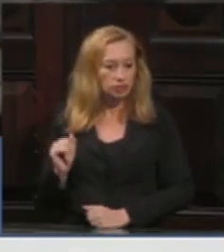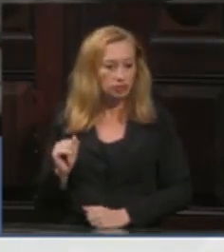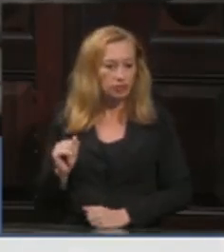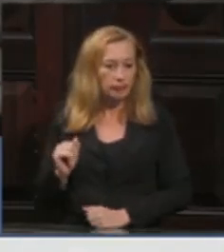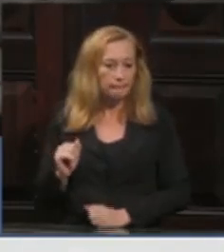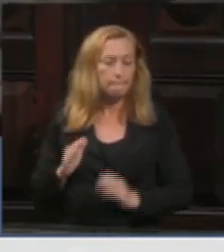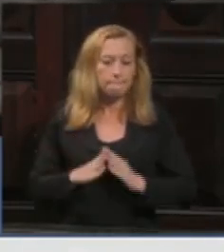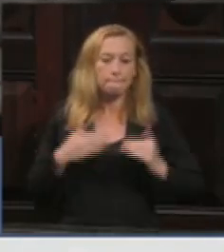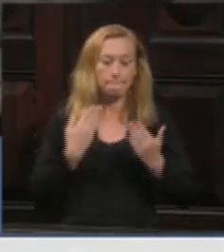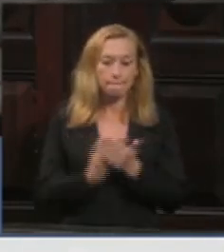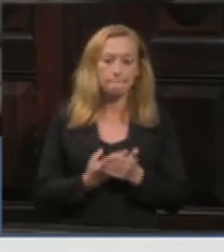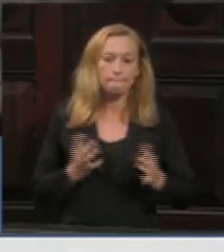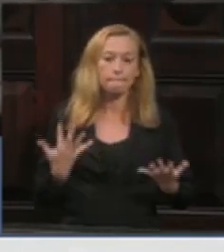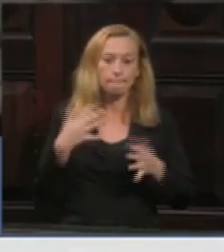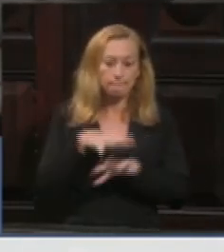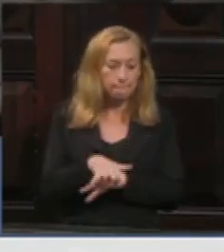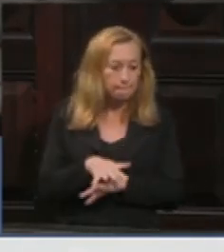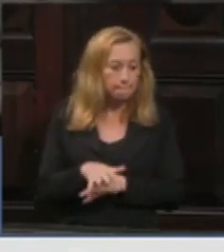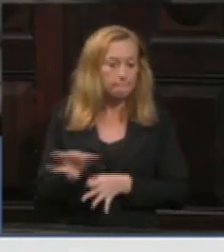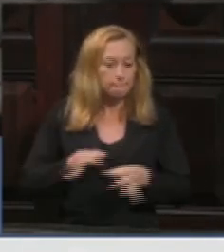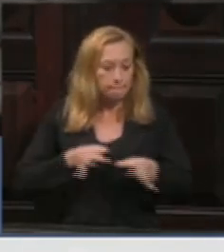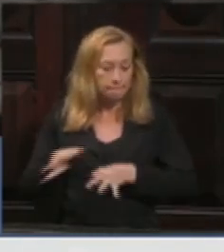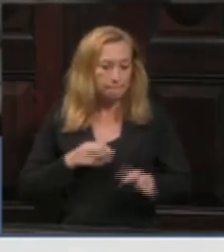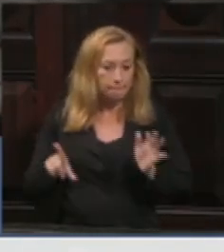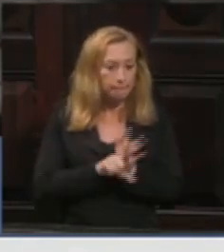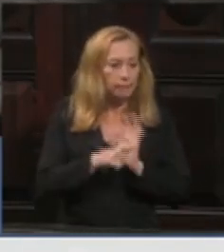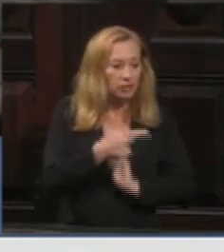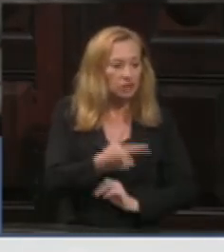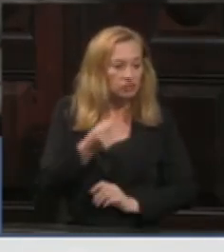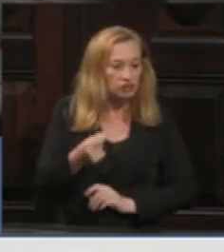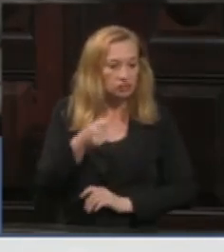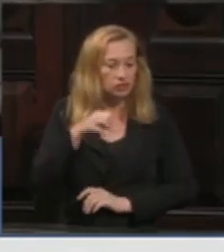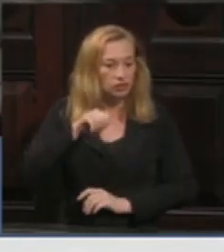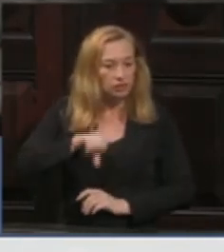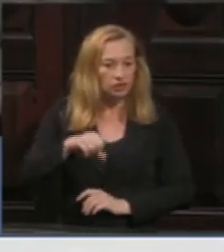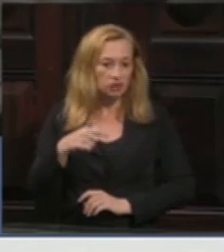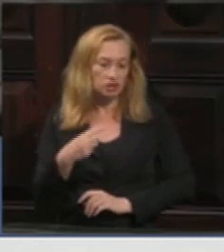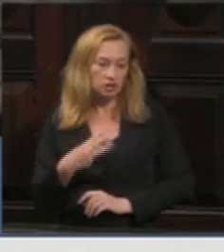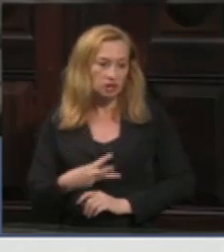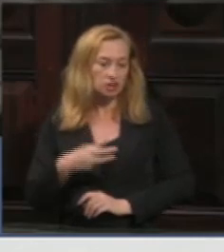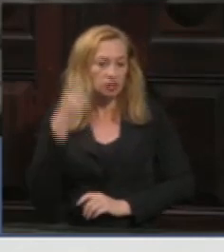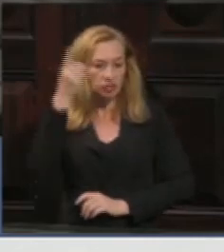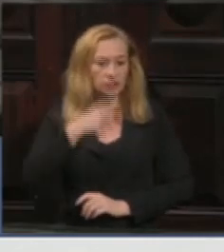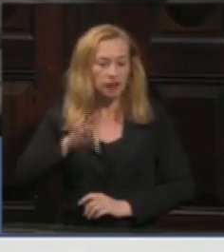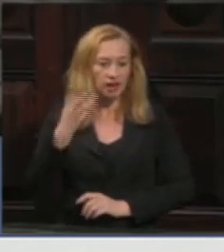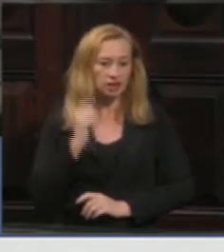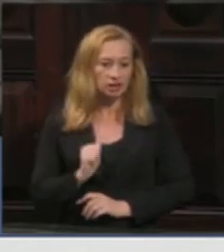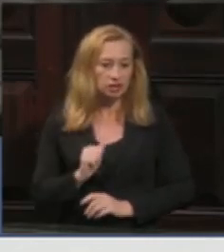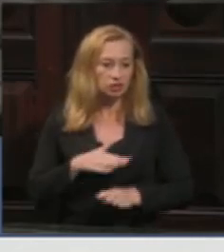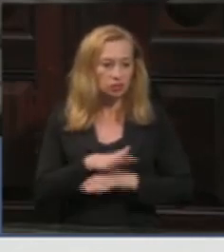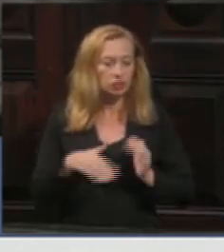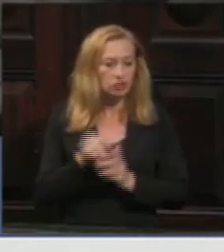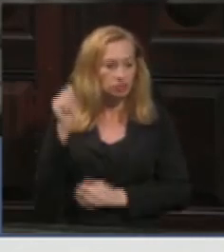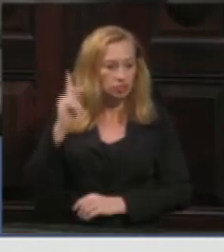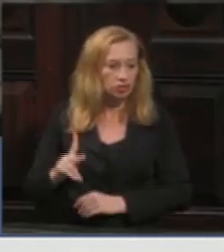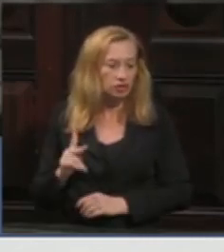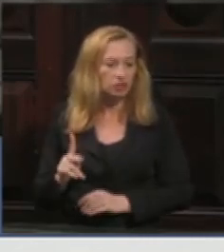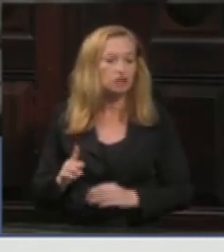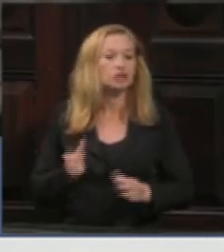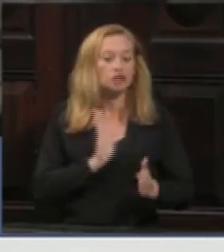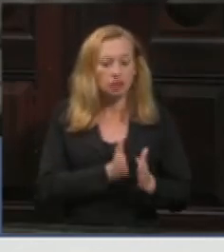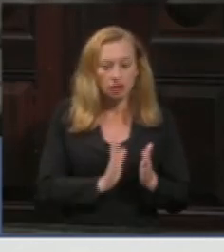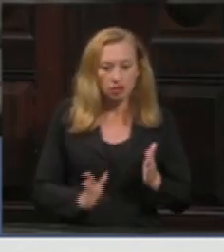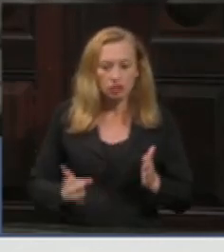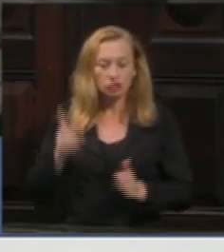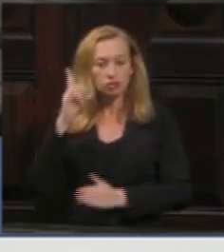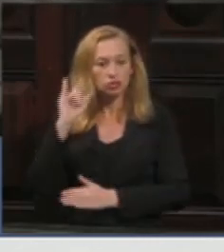Requer a inclusão. Projeto de Lei 2093 de 2016, deputada Marta Rocha. Senhores que aprovam, eles estão aprovados. Requer a inclusão na ordem do